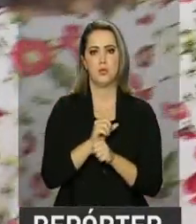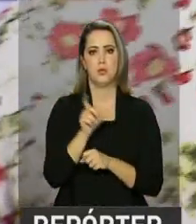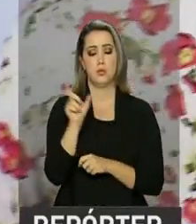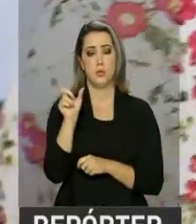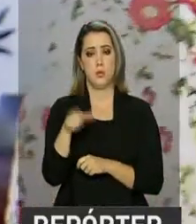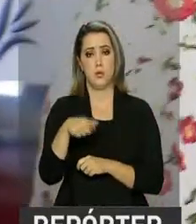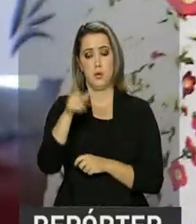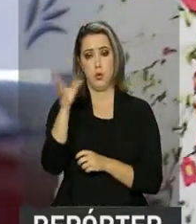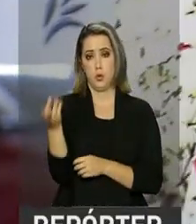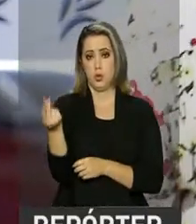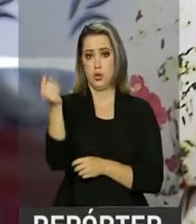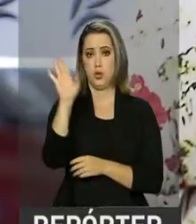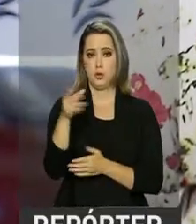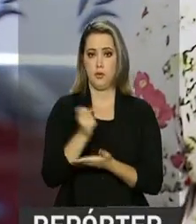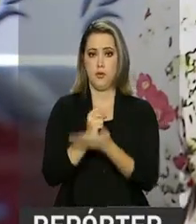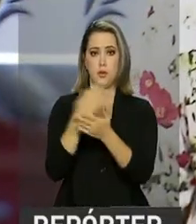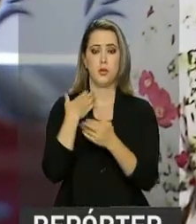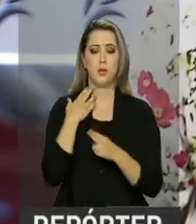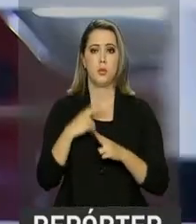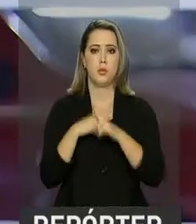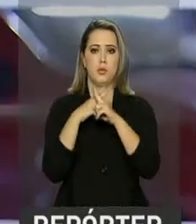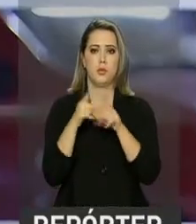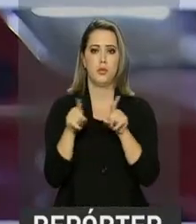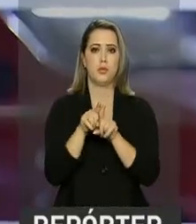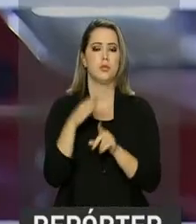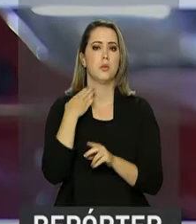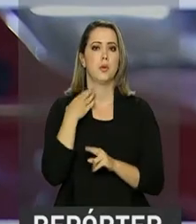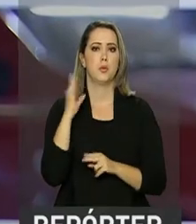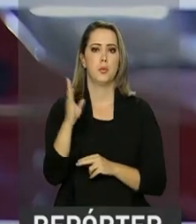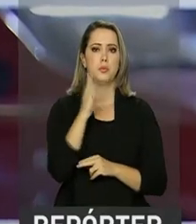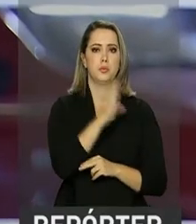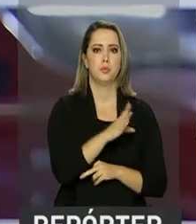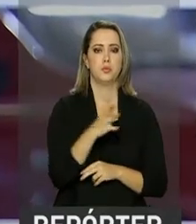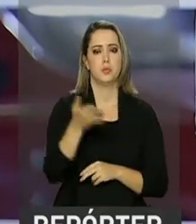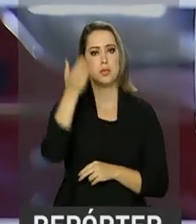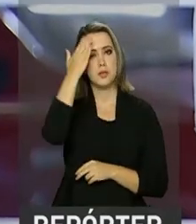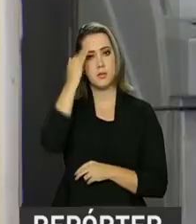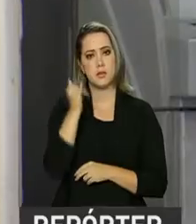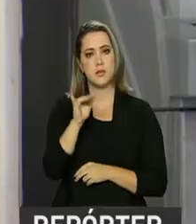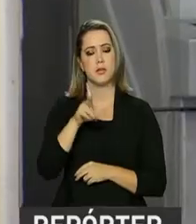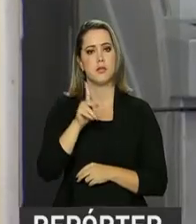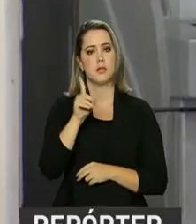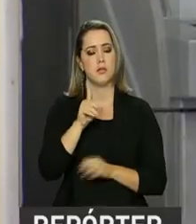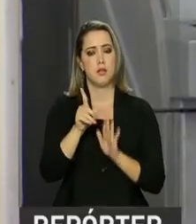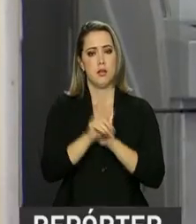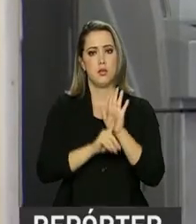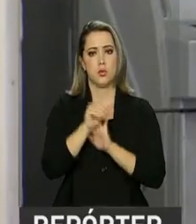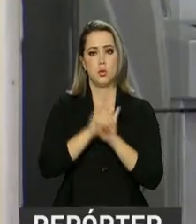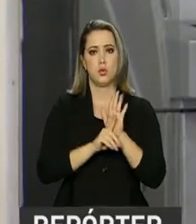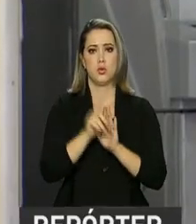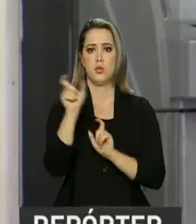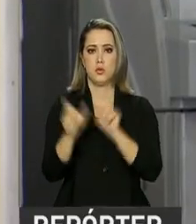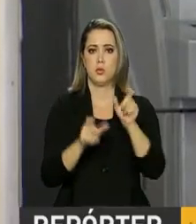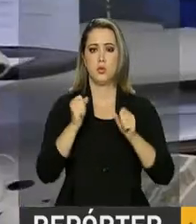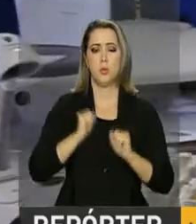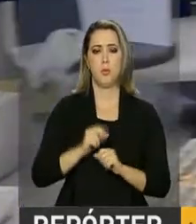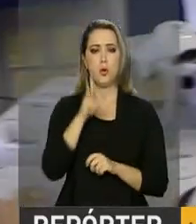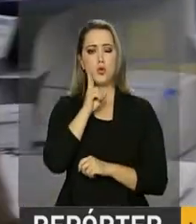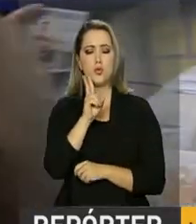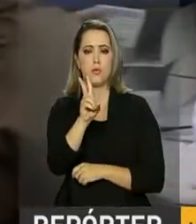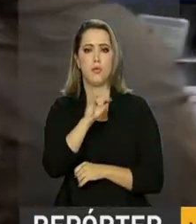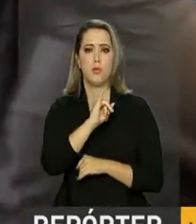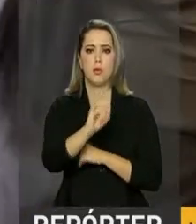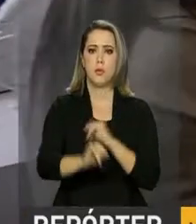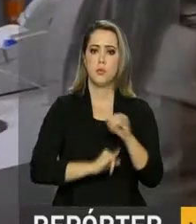benefício está disponível na caixa e também no banco do brasil para saber se têm direito ao abono os trabalhadores podem fazer a consulta